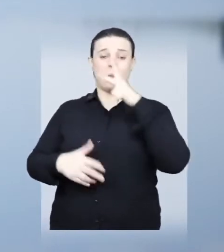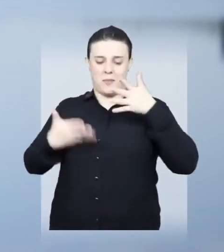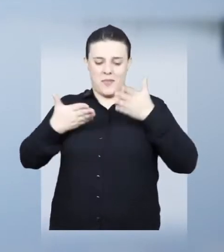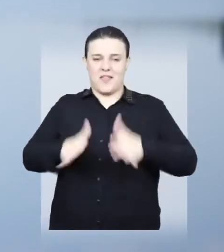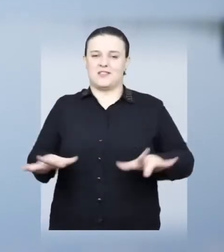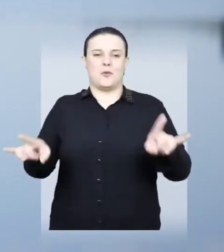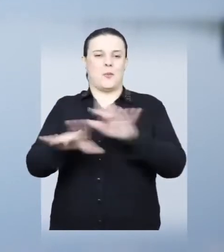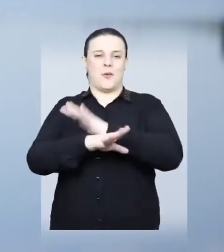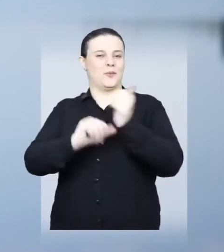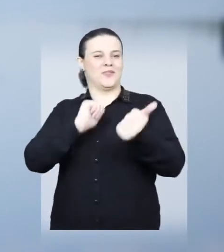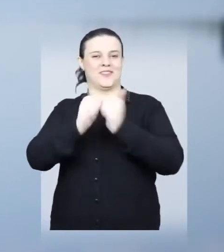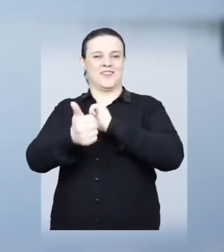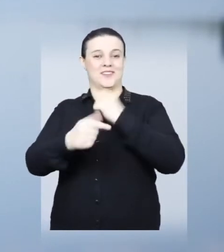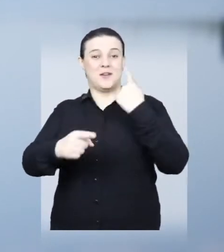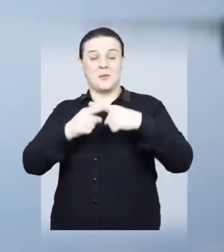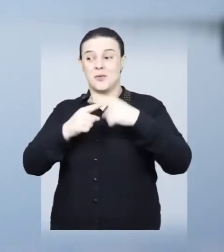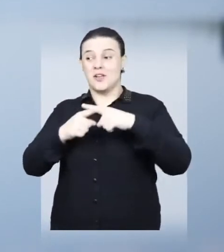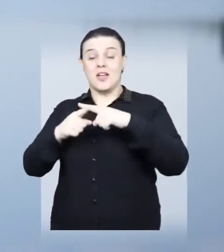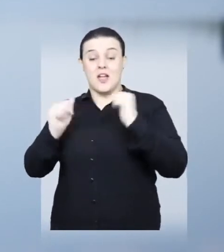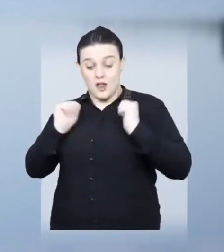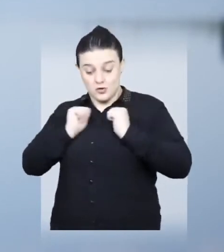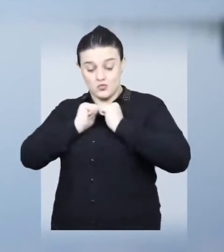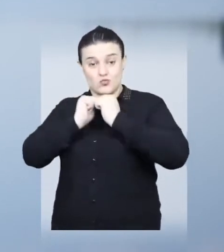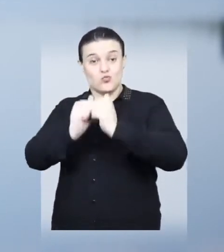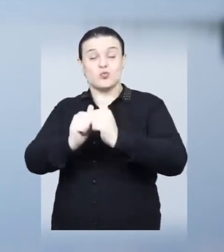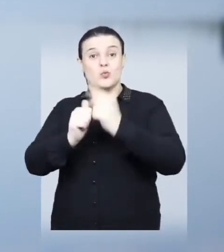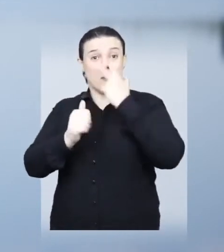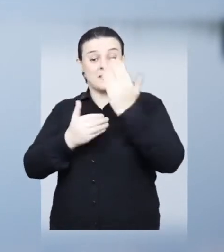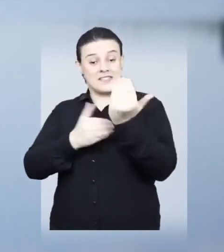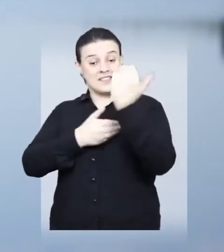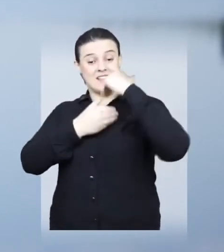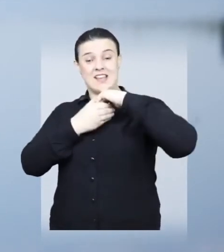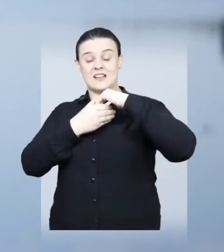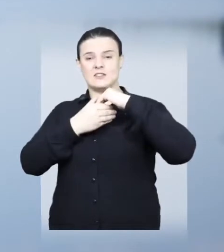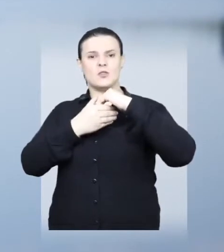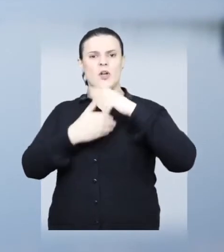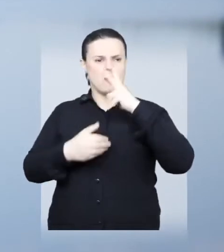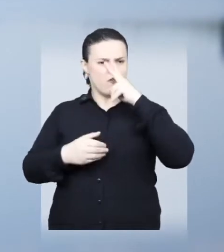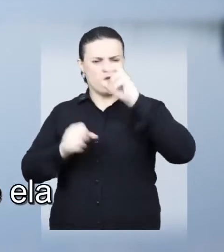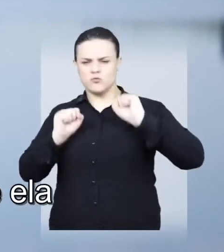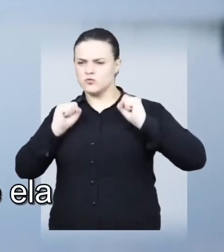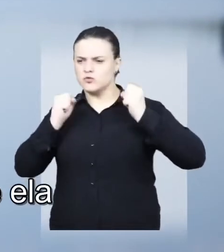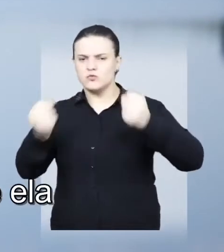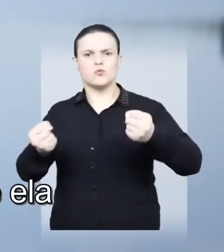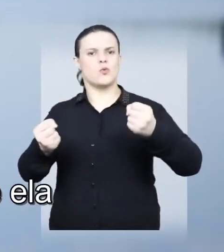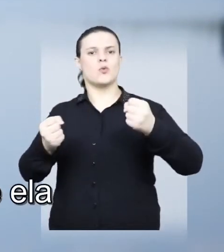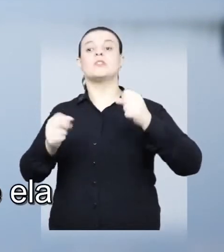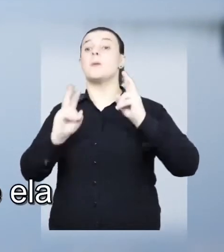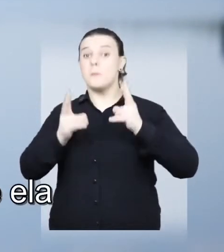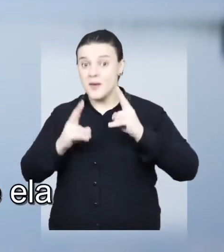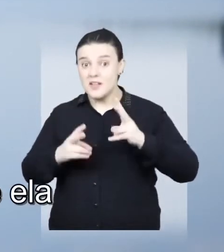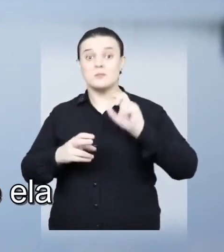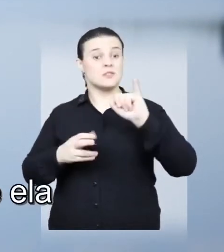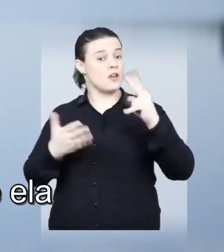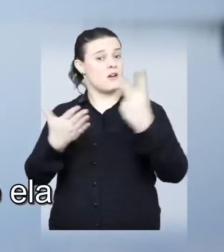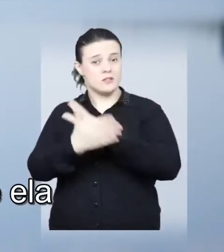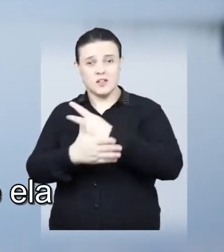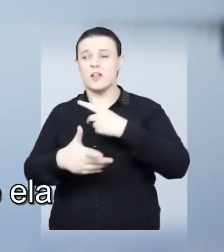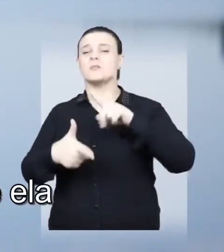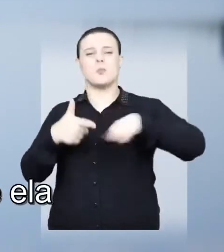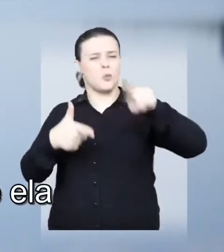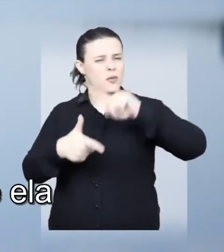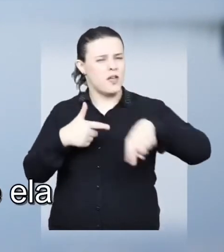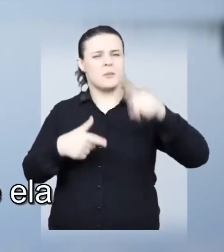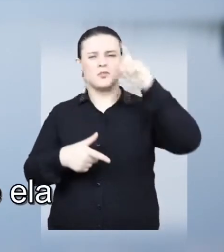nasceu atleta, né? Porque ela traz consigo muita garra, muita determinação, mesmo depois das dificuldades a qual